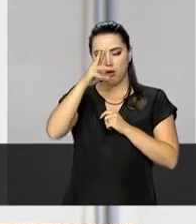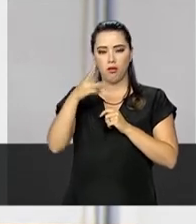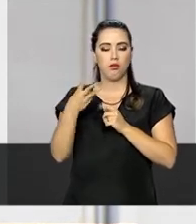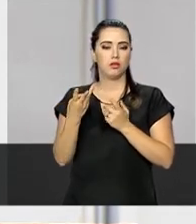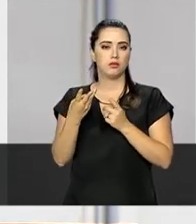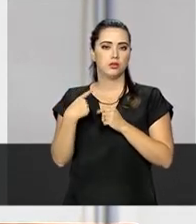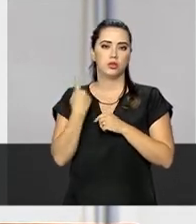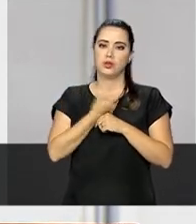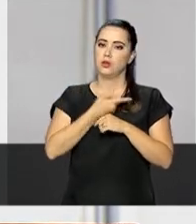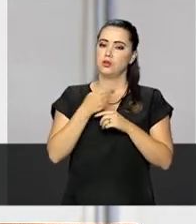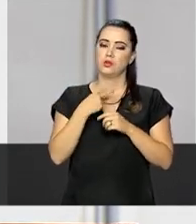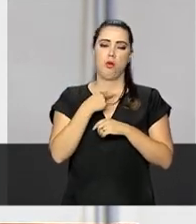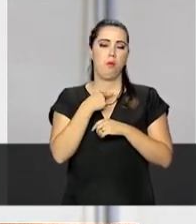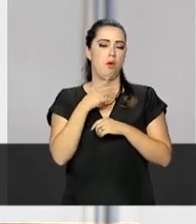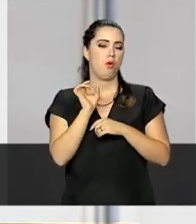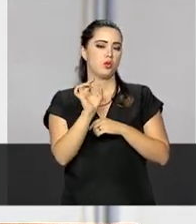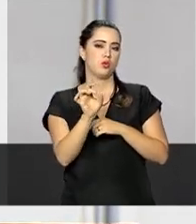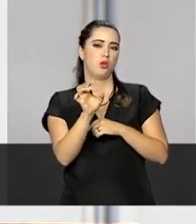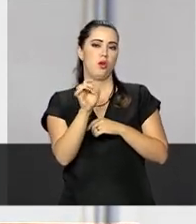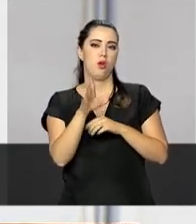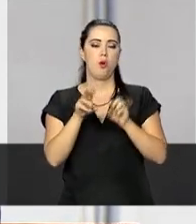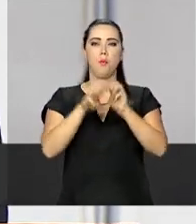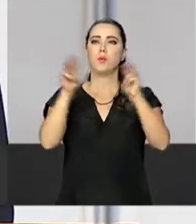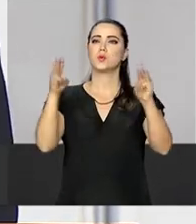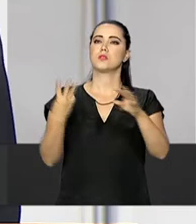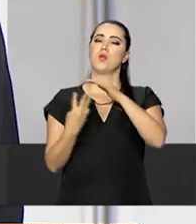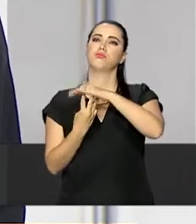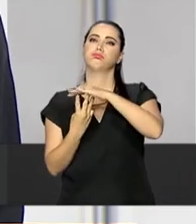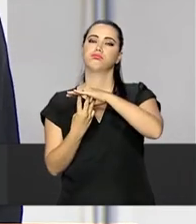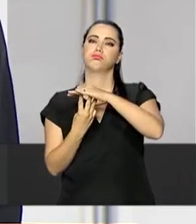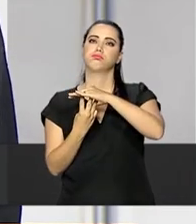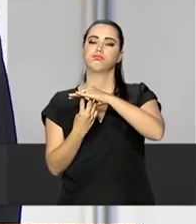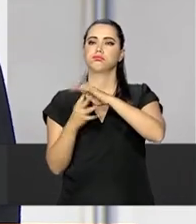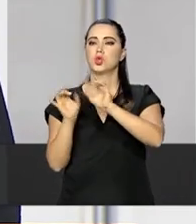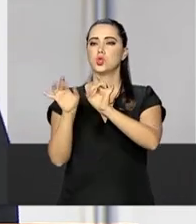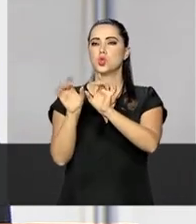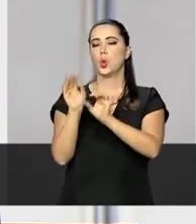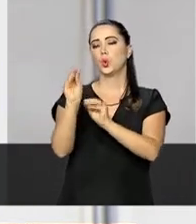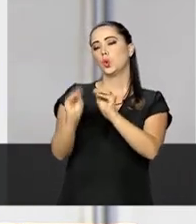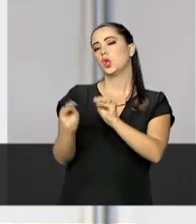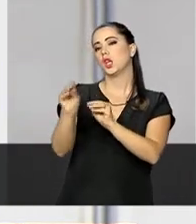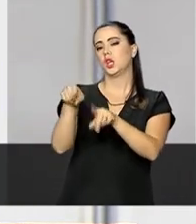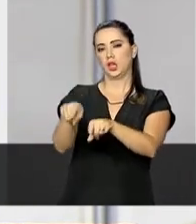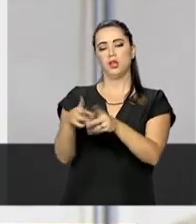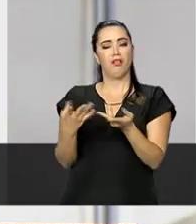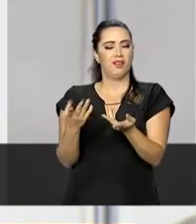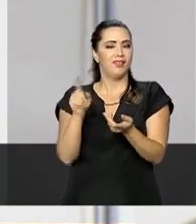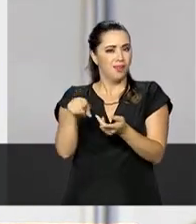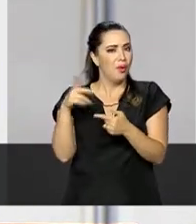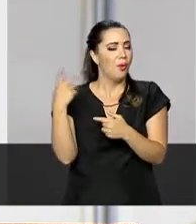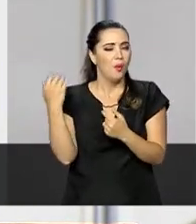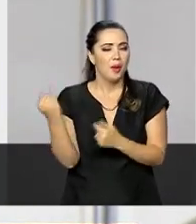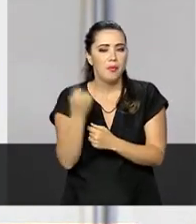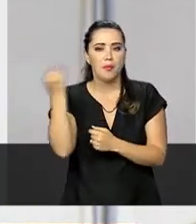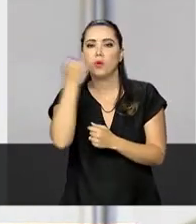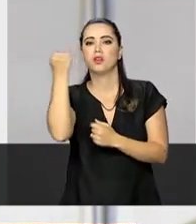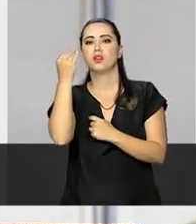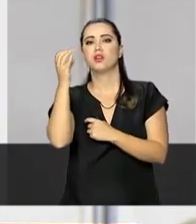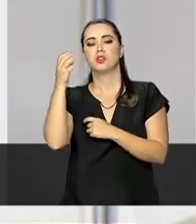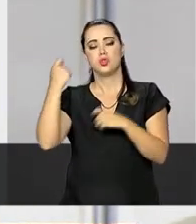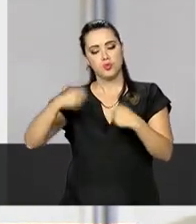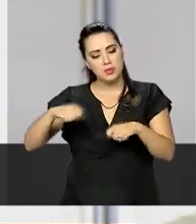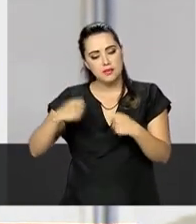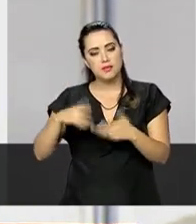nos cingir apenas ao museu nacional embora a relevância ea urgência se façam